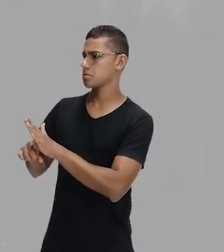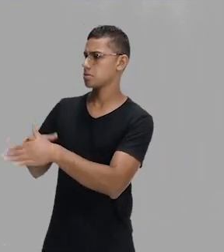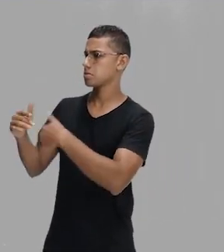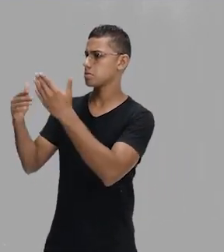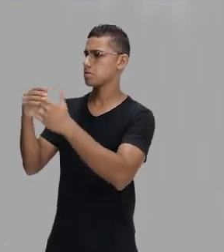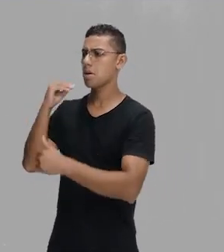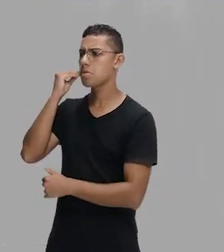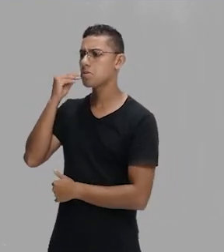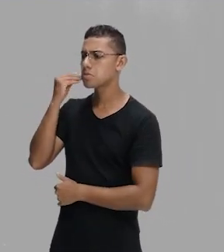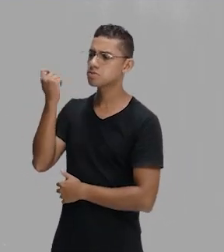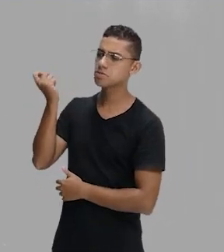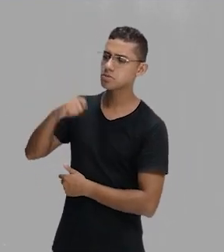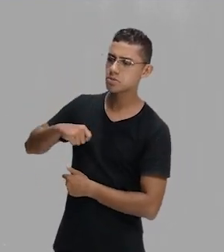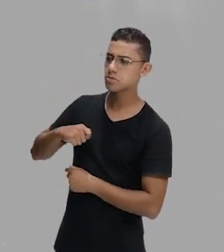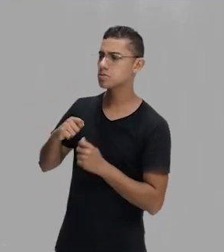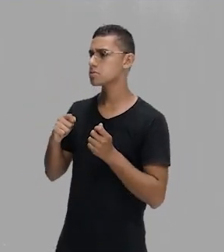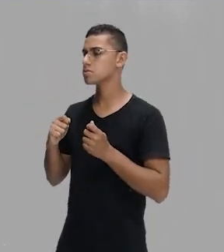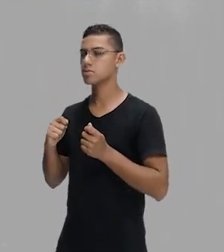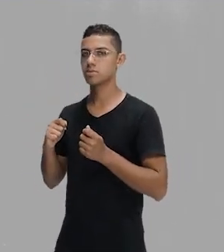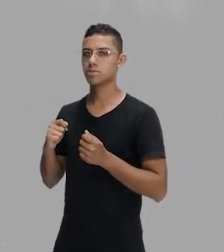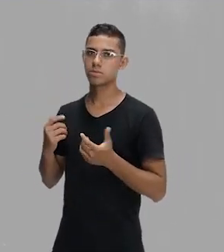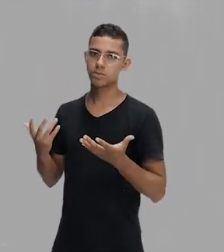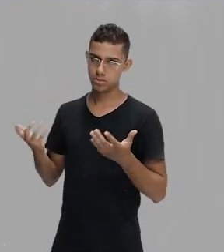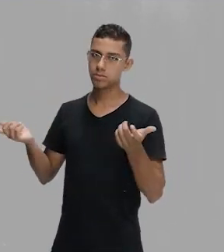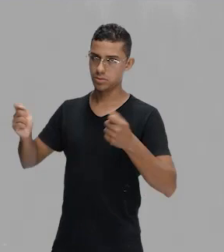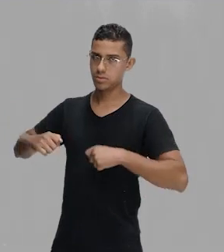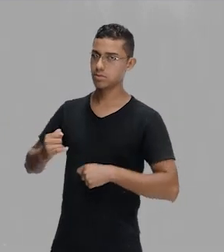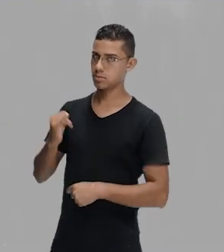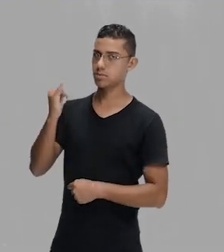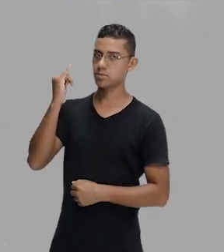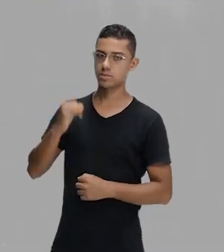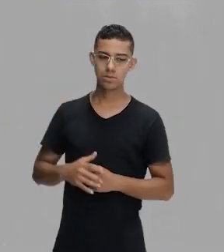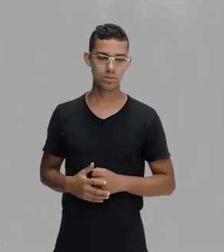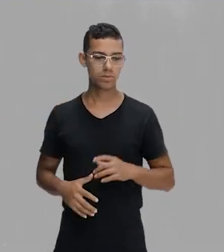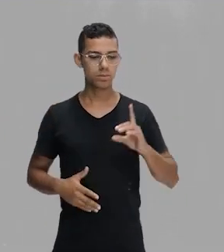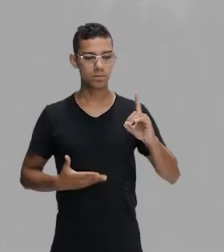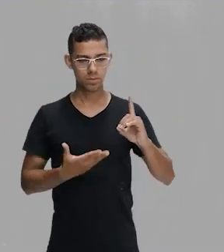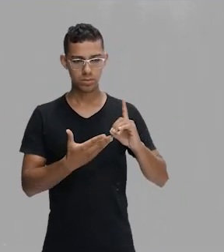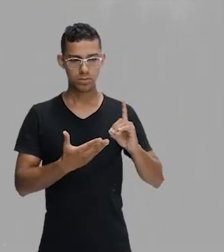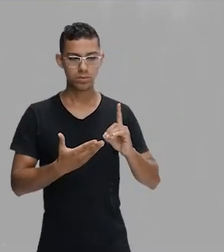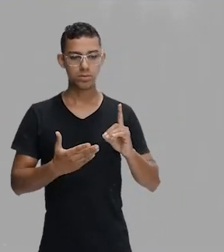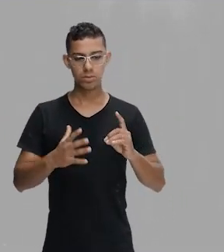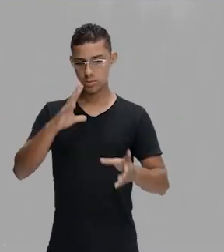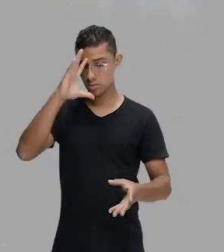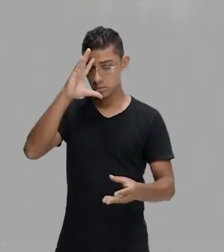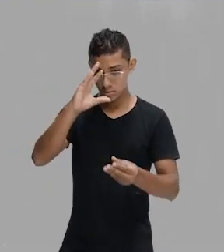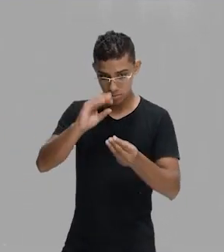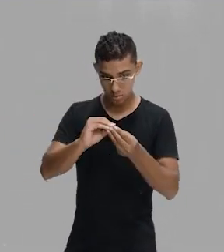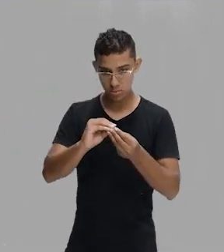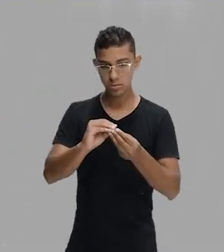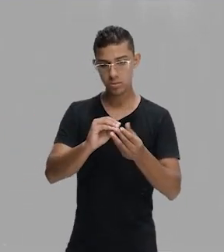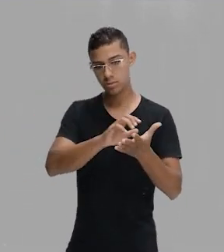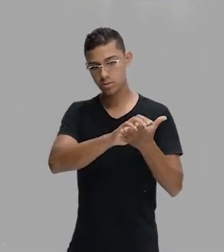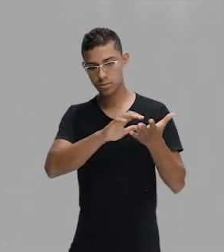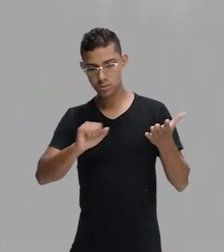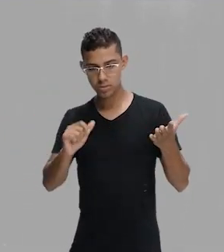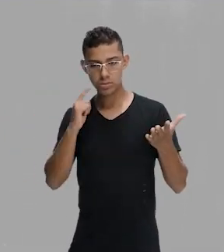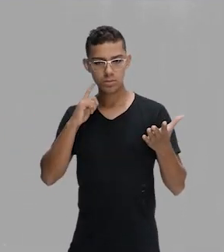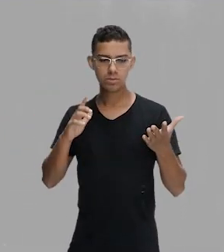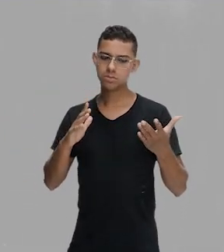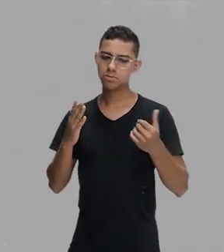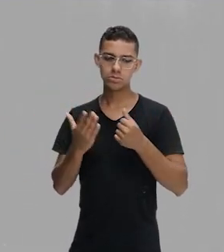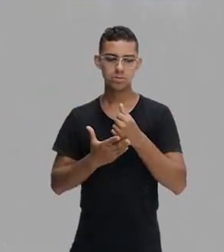Então, vamos lá. As conclusões que forem tiradas nunca poderão servir de base para novas hipóteses. Olha a letra